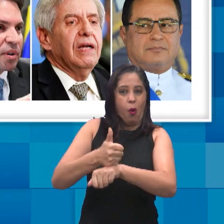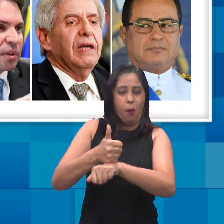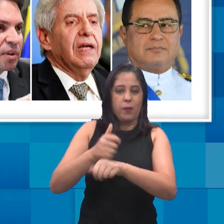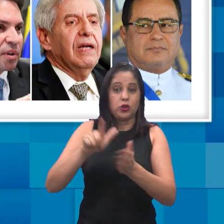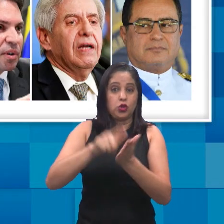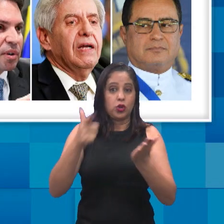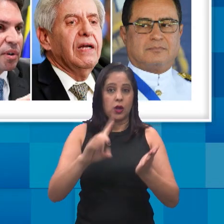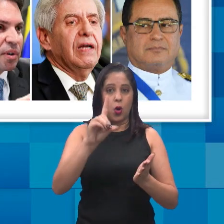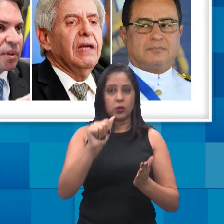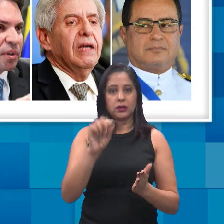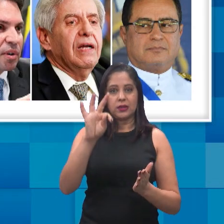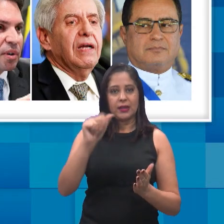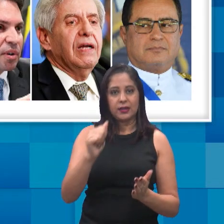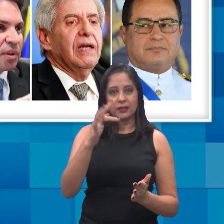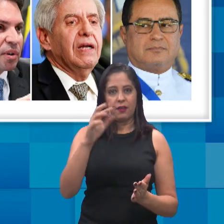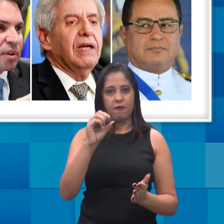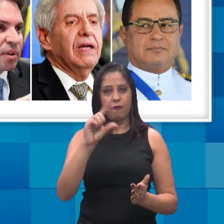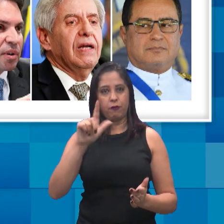Datafolha.